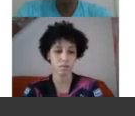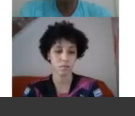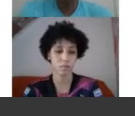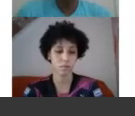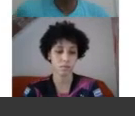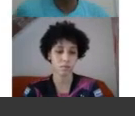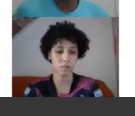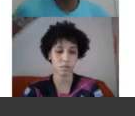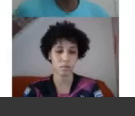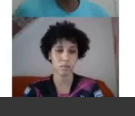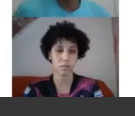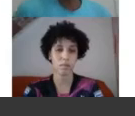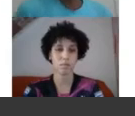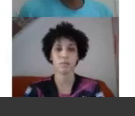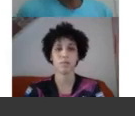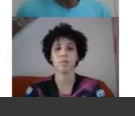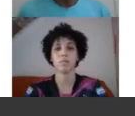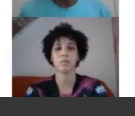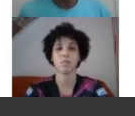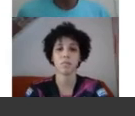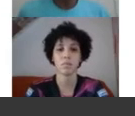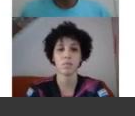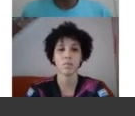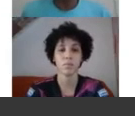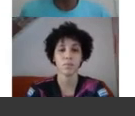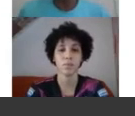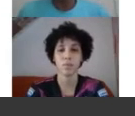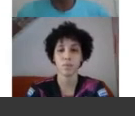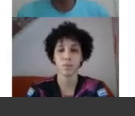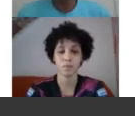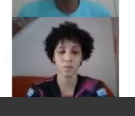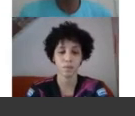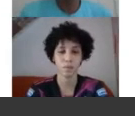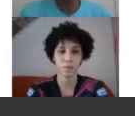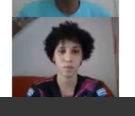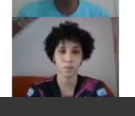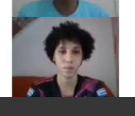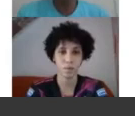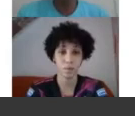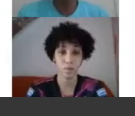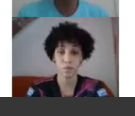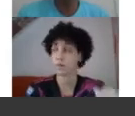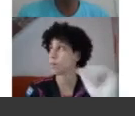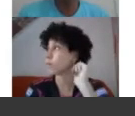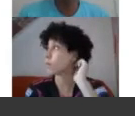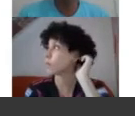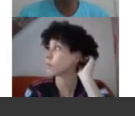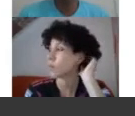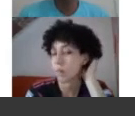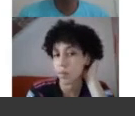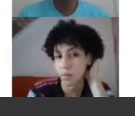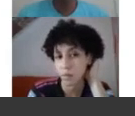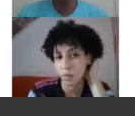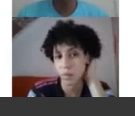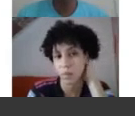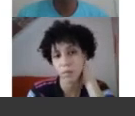uma colega da Faculdade de Educação, saudar a todos os professores que compõem